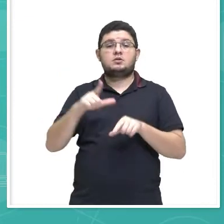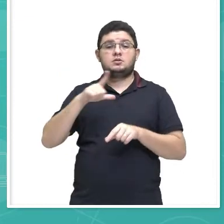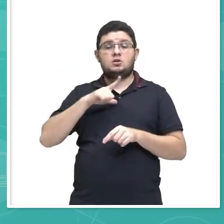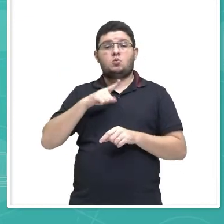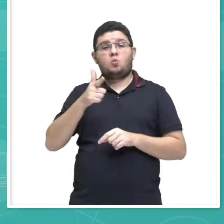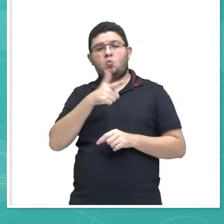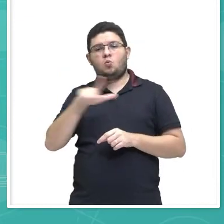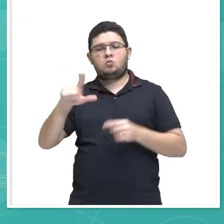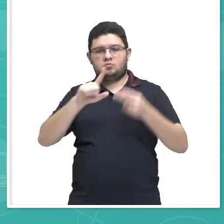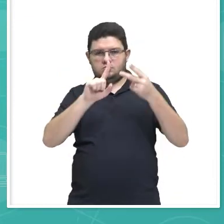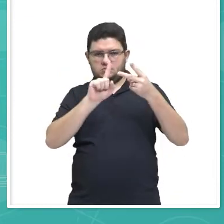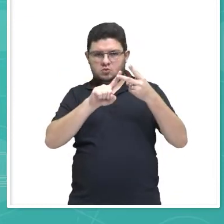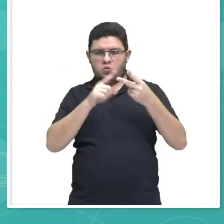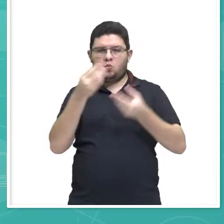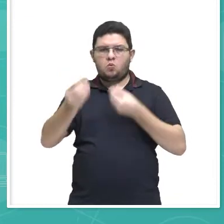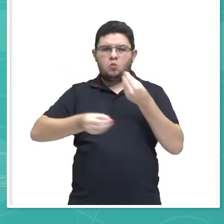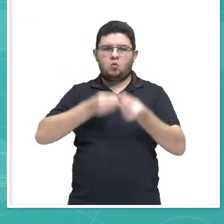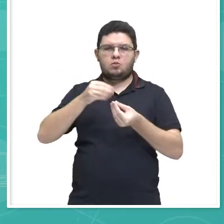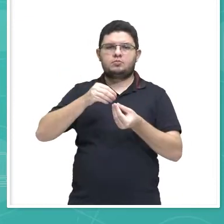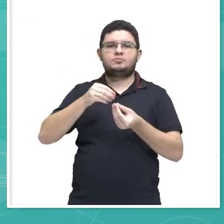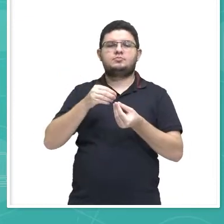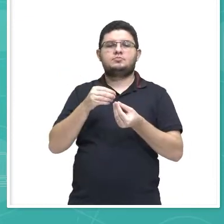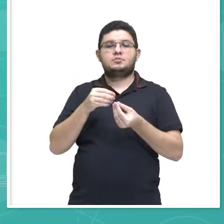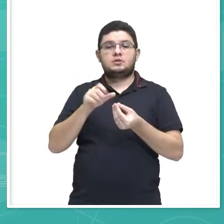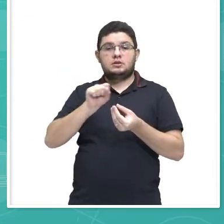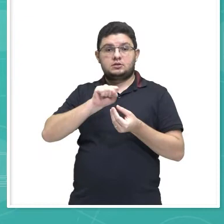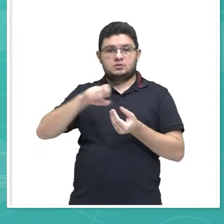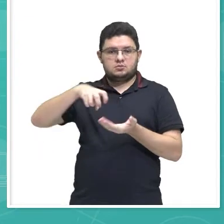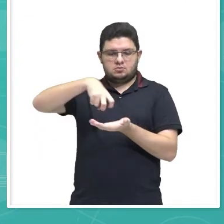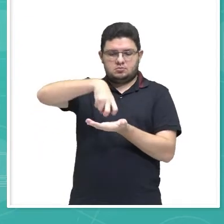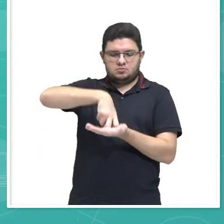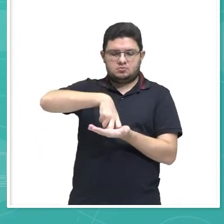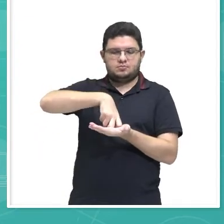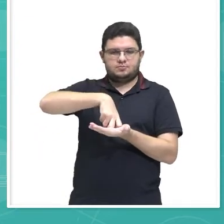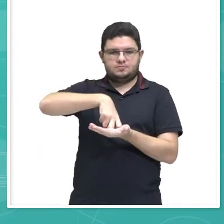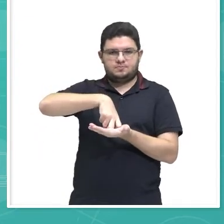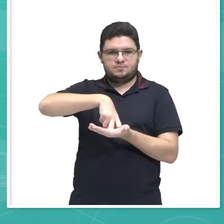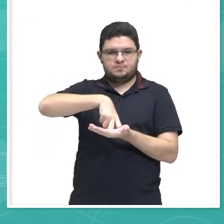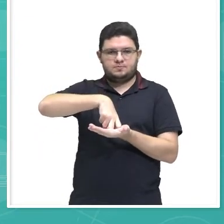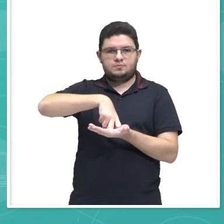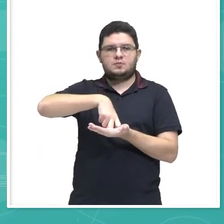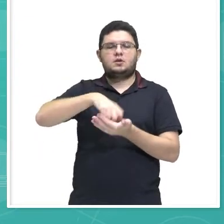que é sentado em seiza, né, ou seja, sentado sobre os joelhos. E aí você